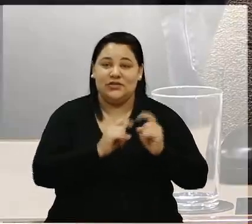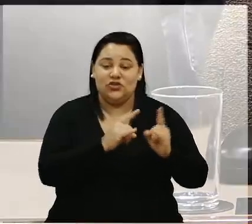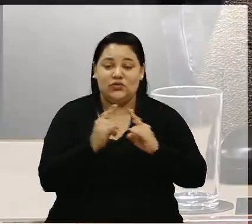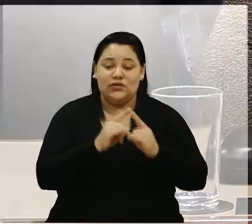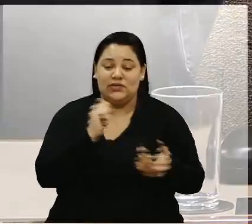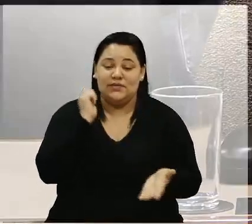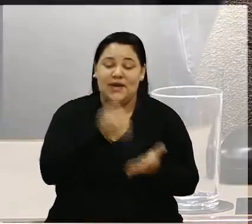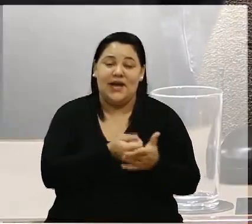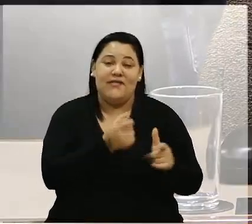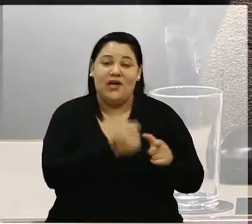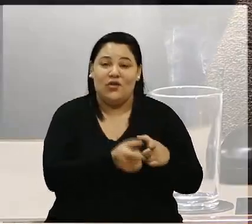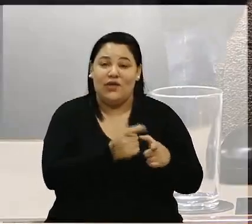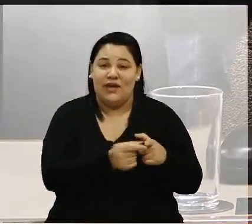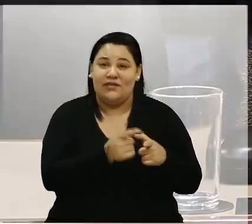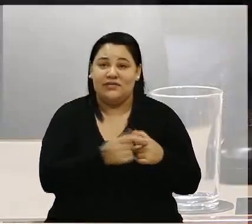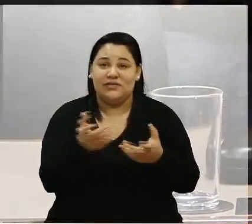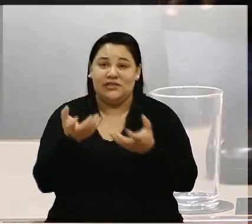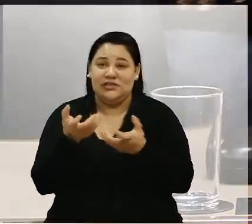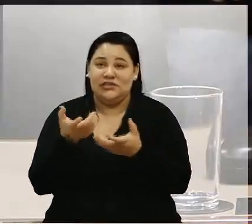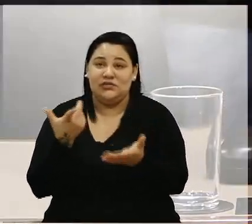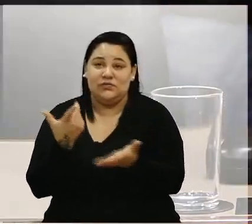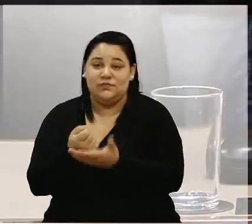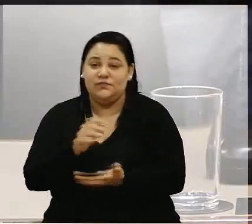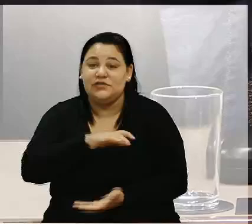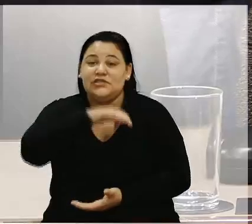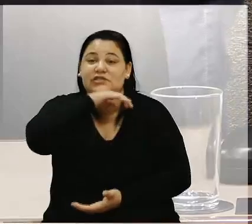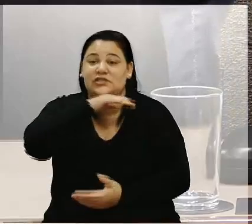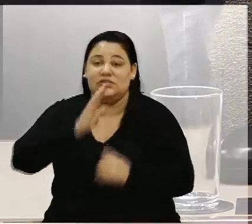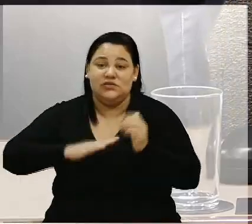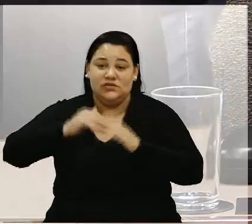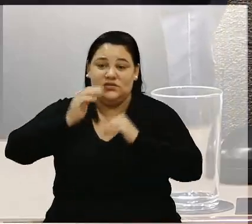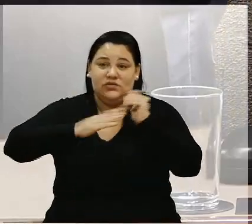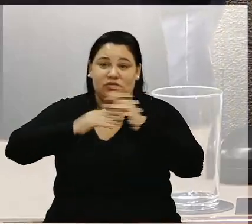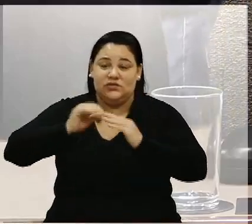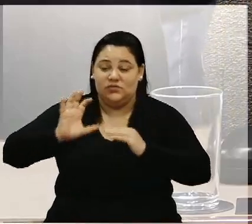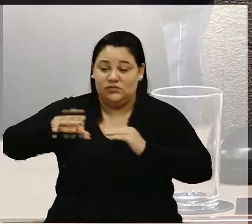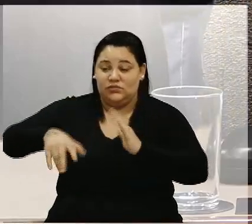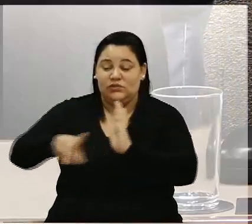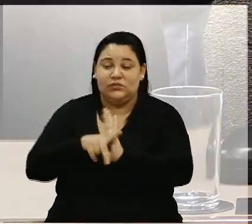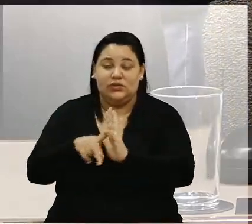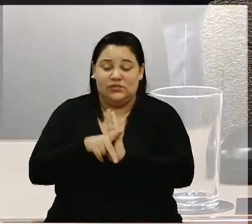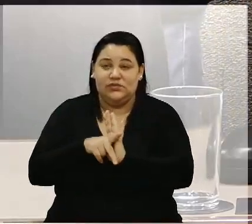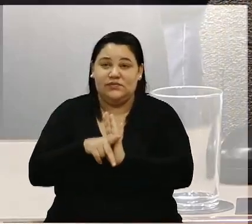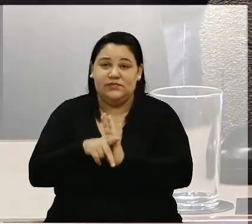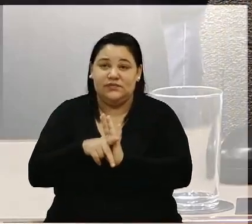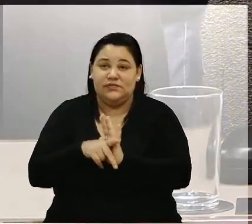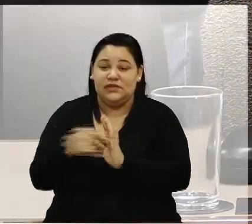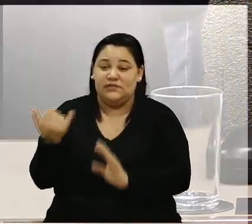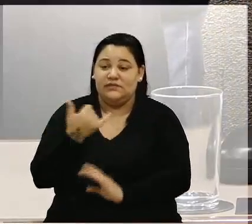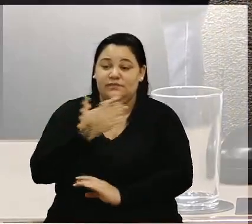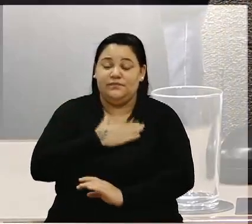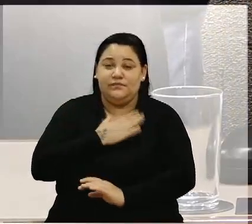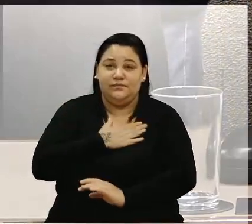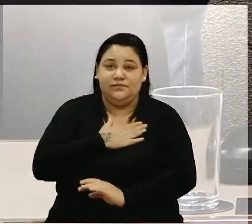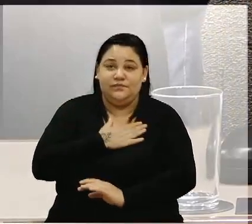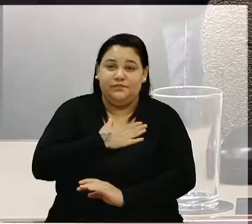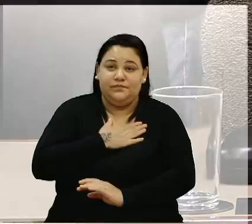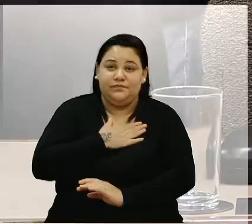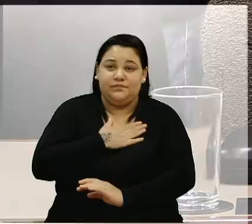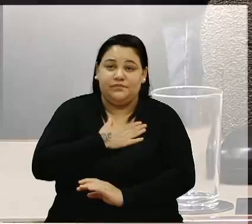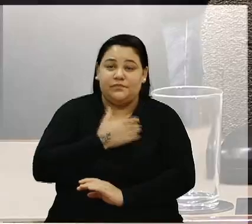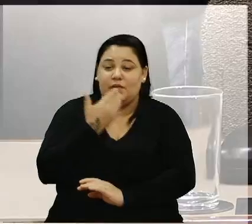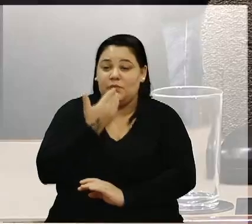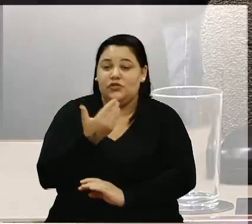pagavam aluguel e que queriam comprar o terreno, queriam construir o pavilhão próprio, né? Elas me diziam, eles me pediam qual